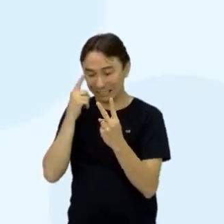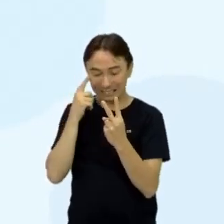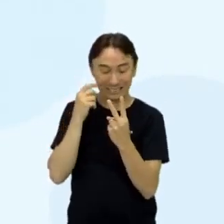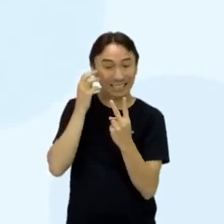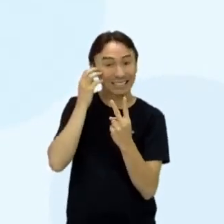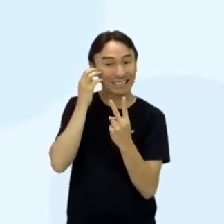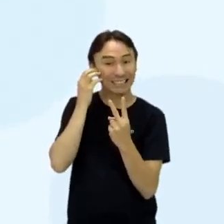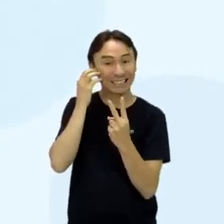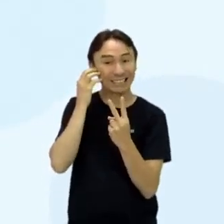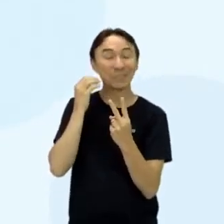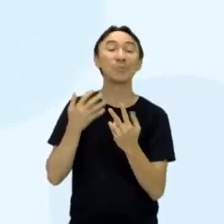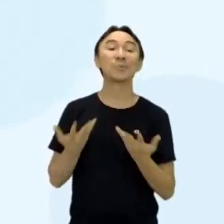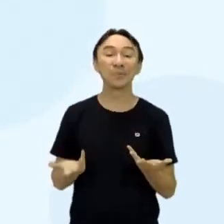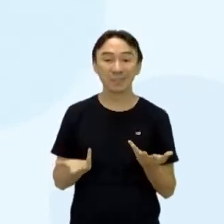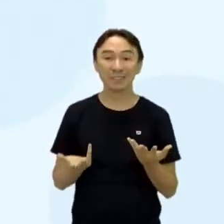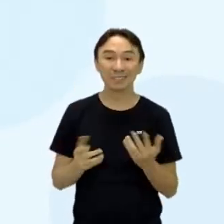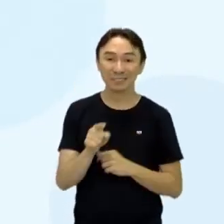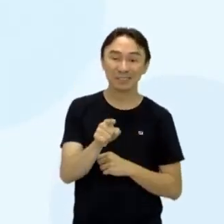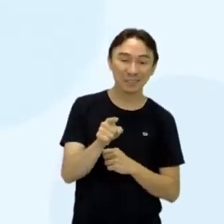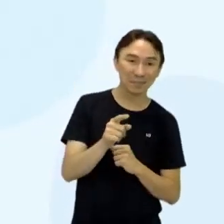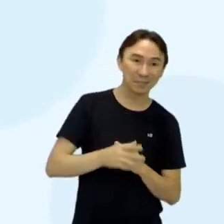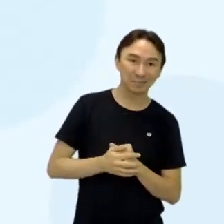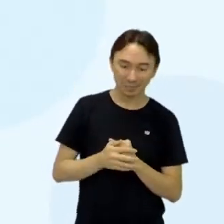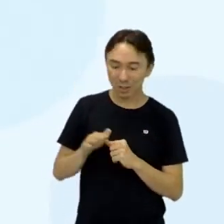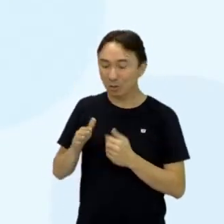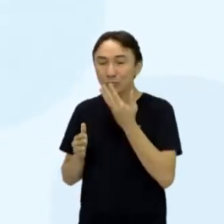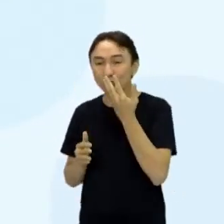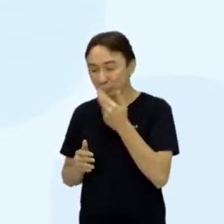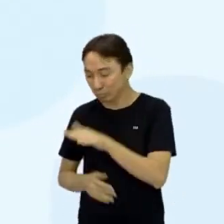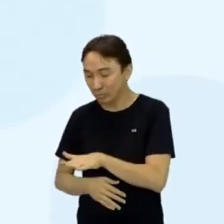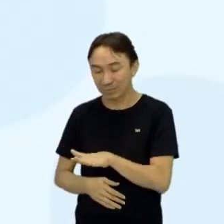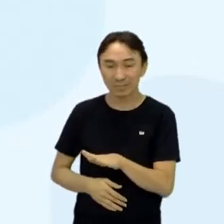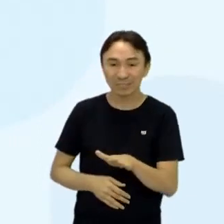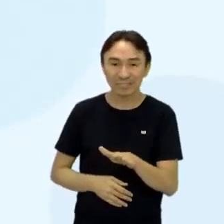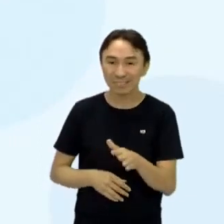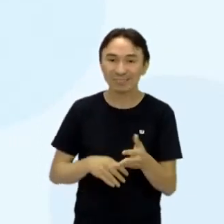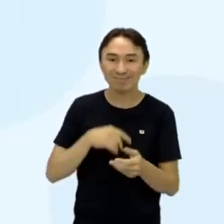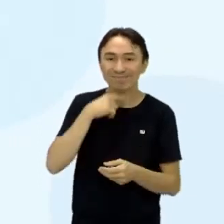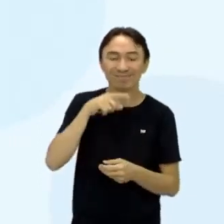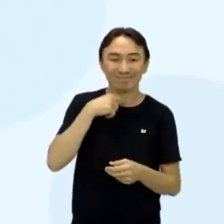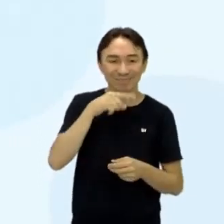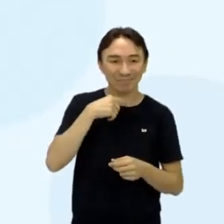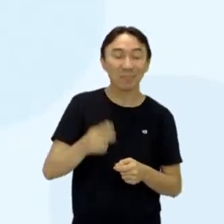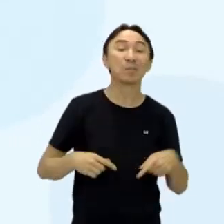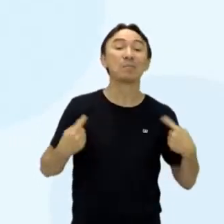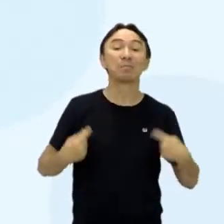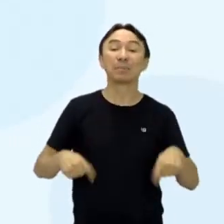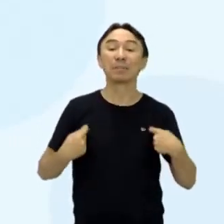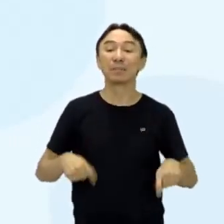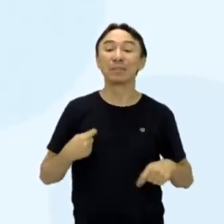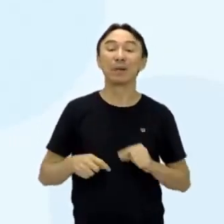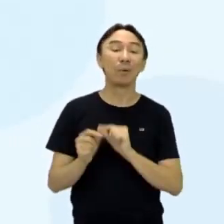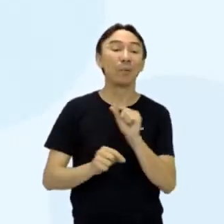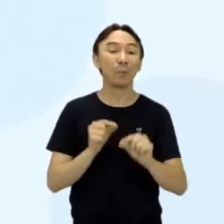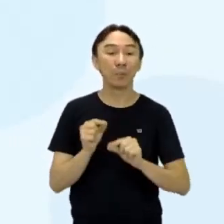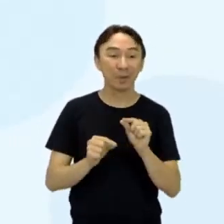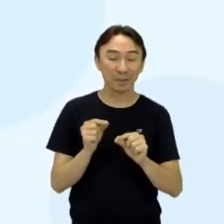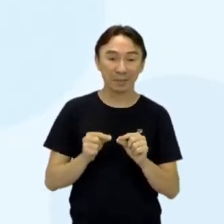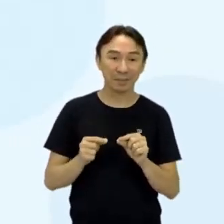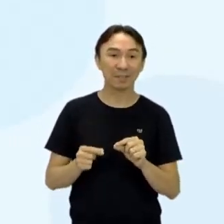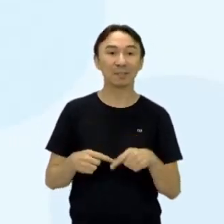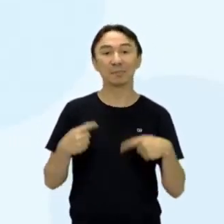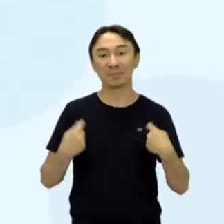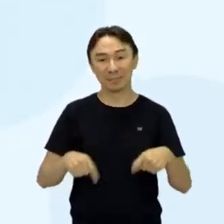Então, quando você é pequeno, você não faz essa conta, né? Então, o que a gente precisa? Precisa aumentar o conjunto dos